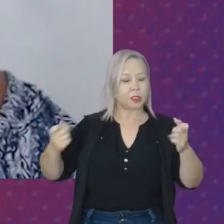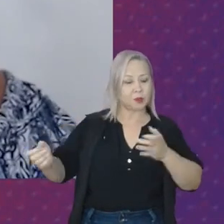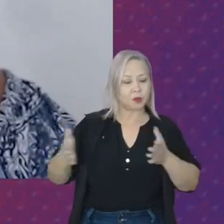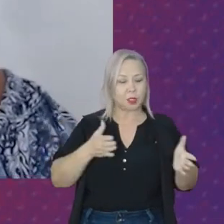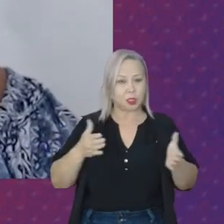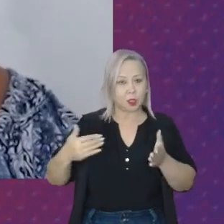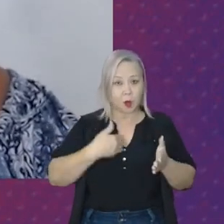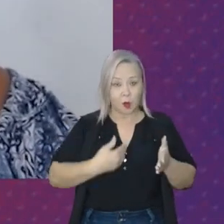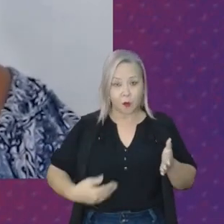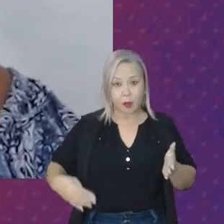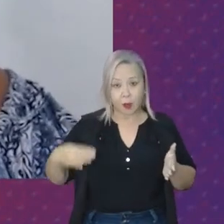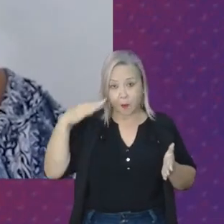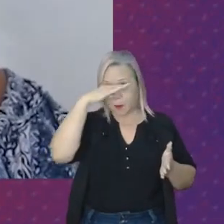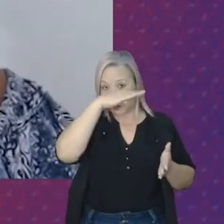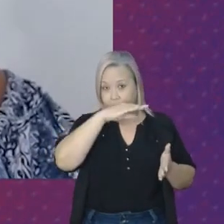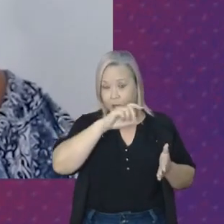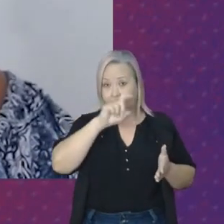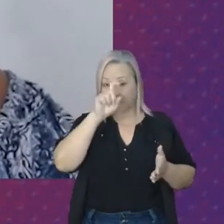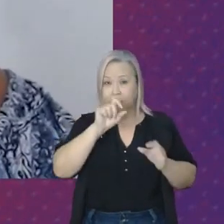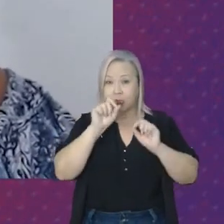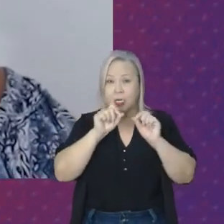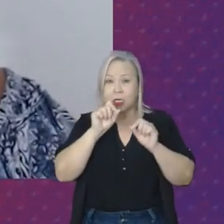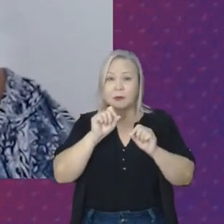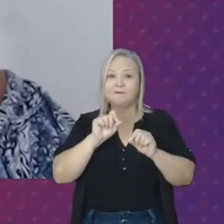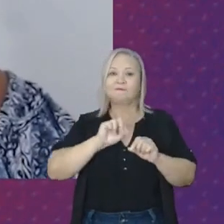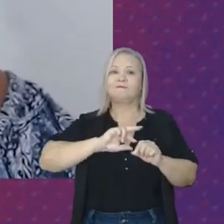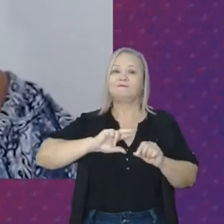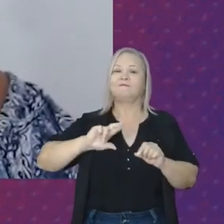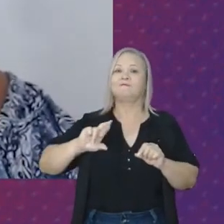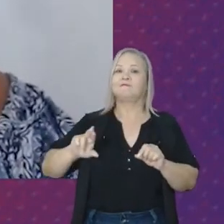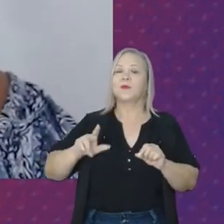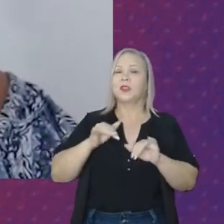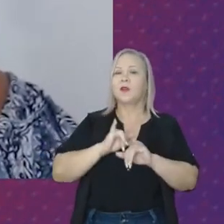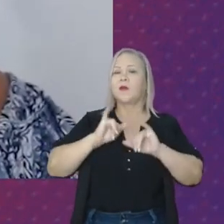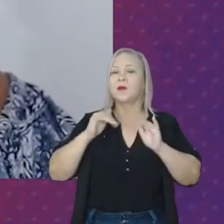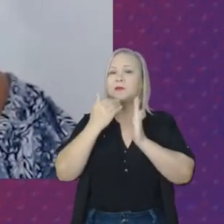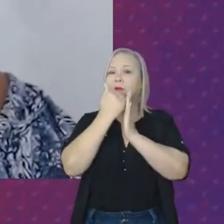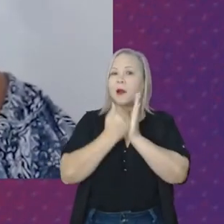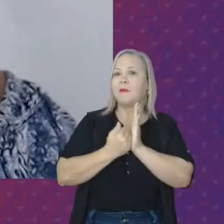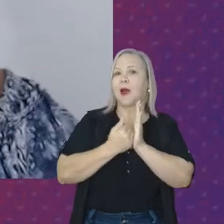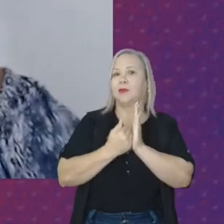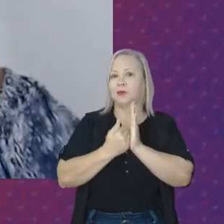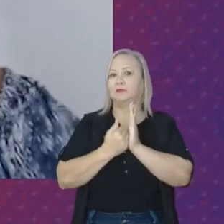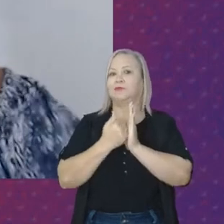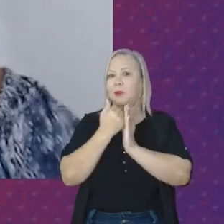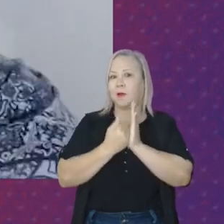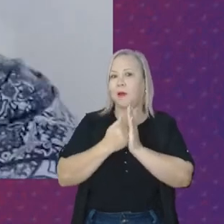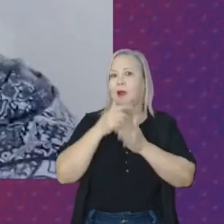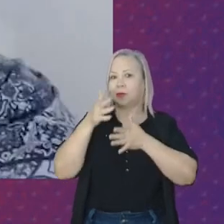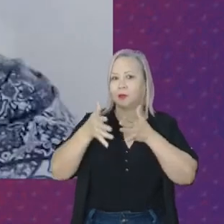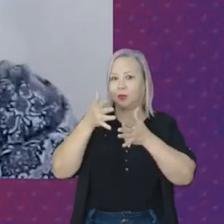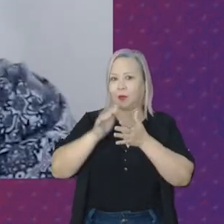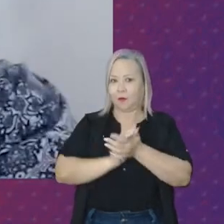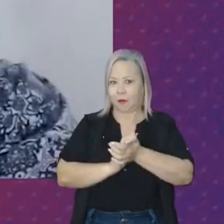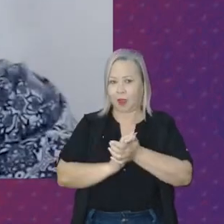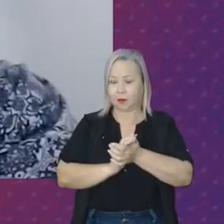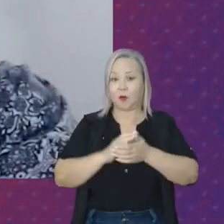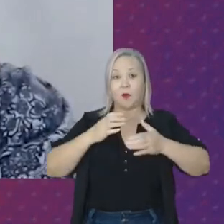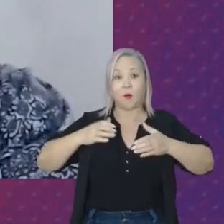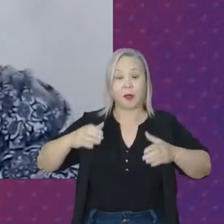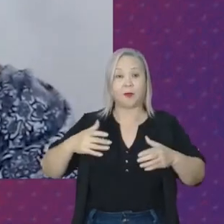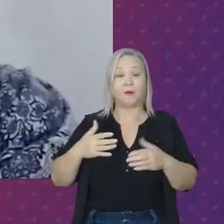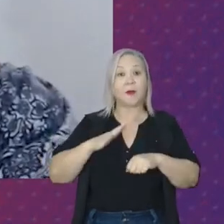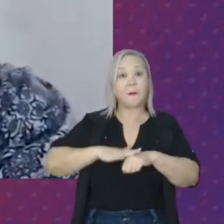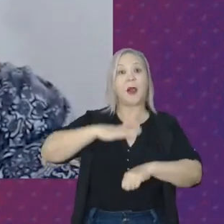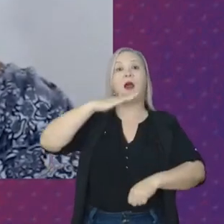governo Bolsonaro são subnotificados, são dados que estão abaixo da expectativa, então o aumento ainda foi maior